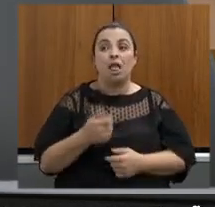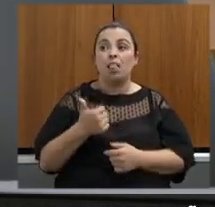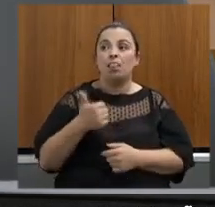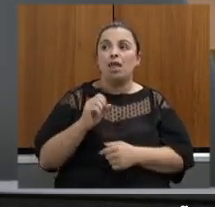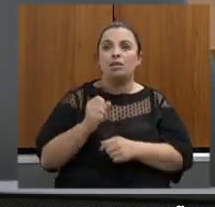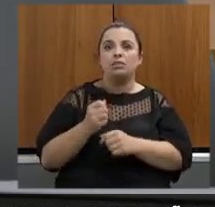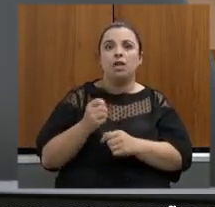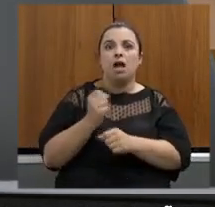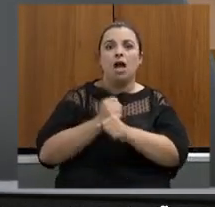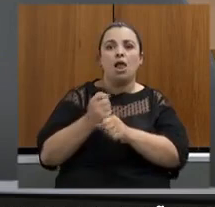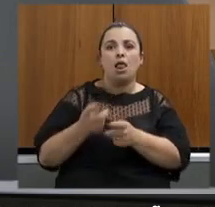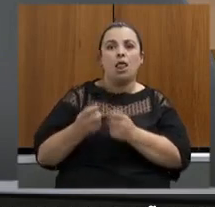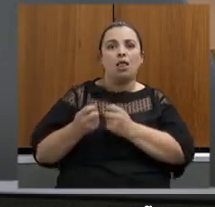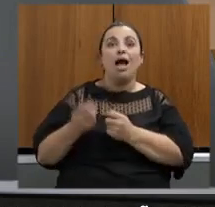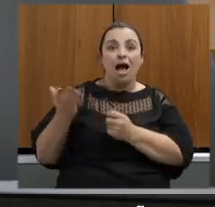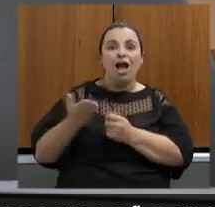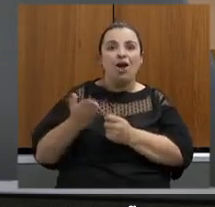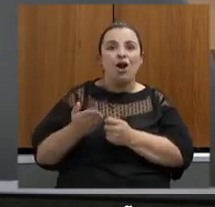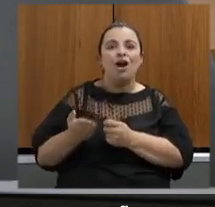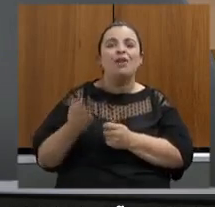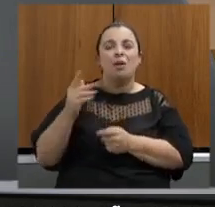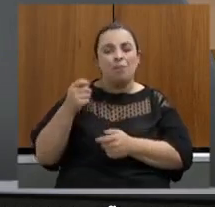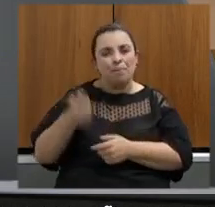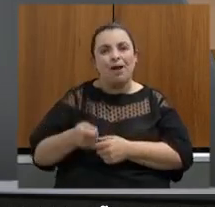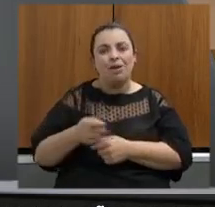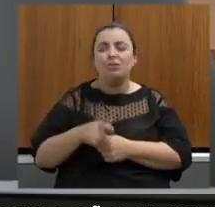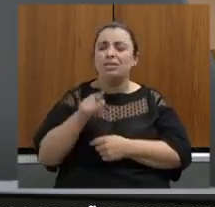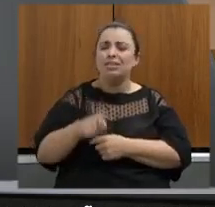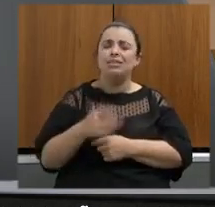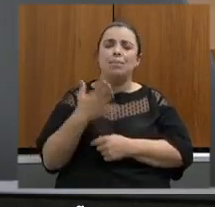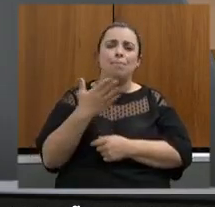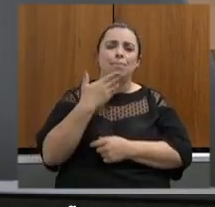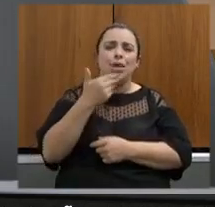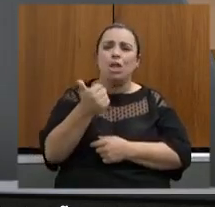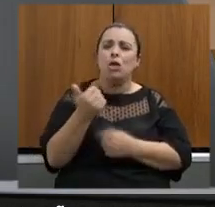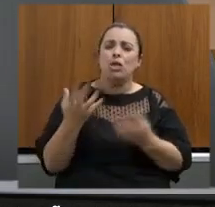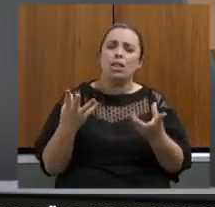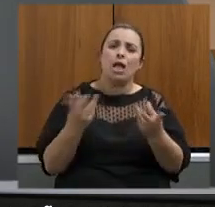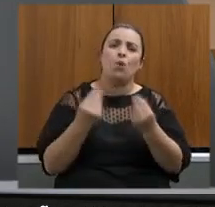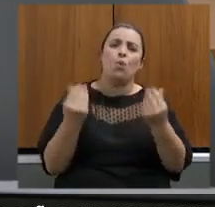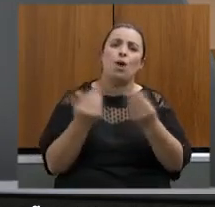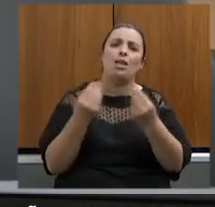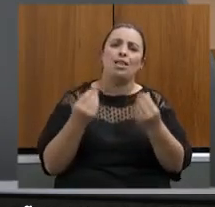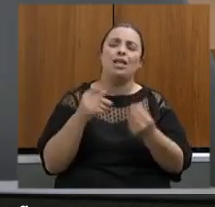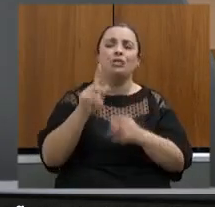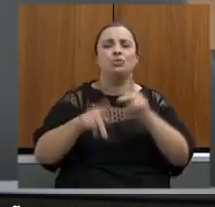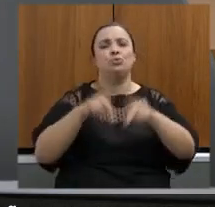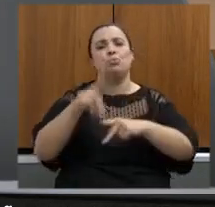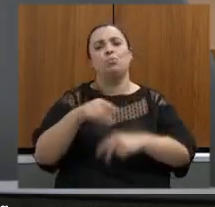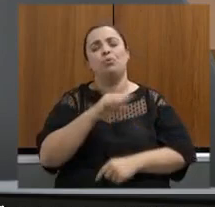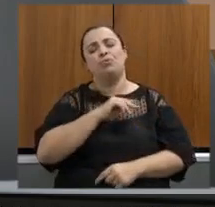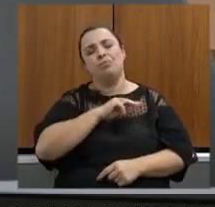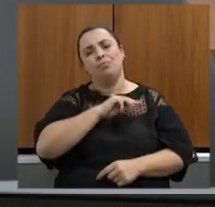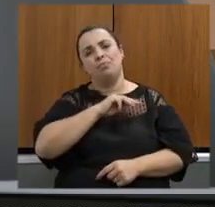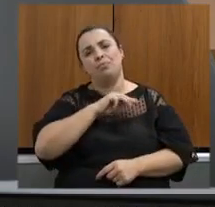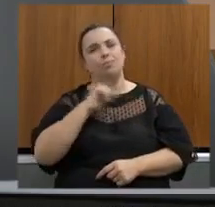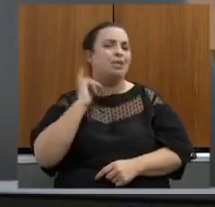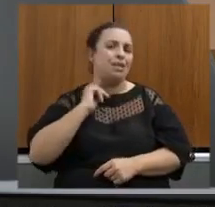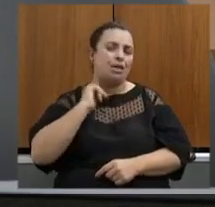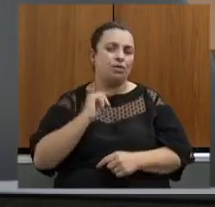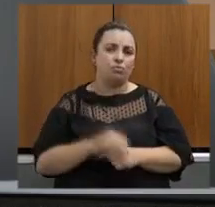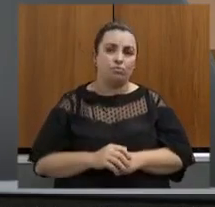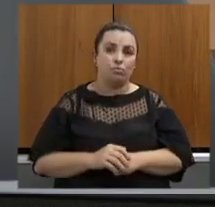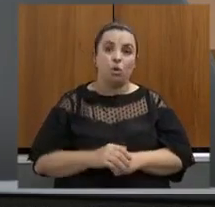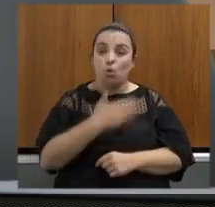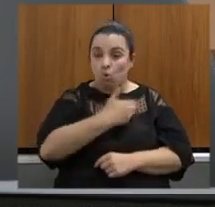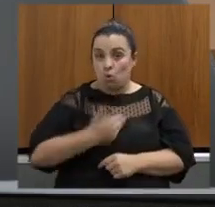isso é a melhoria da qualidade do Povo Mineiro então é um governo Sério que trabalha por Minas Gerais que faz